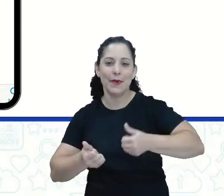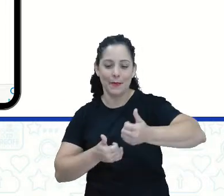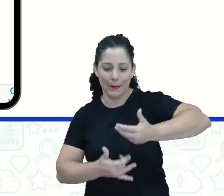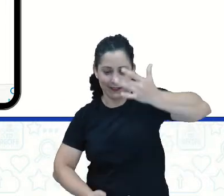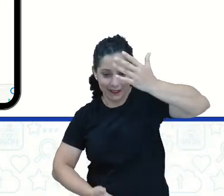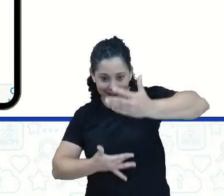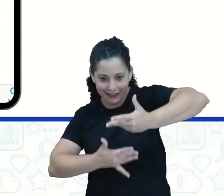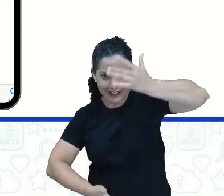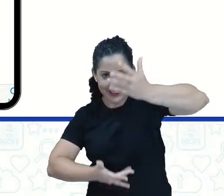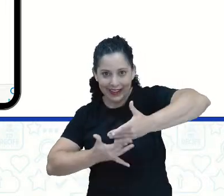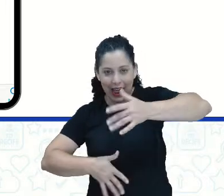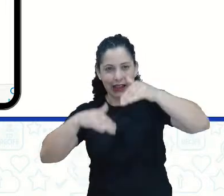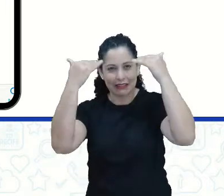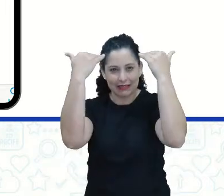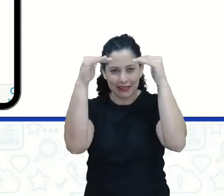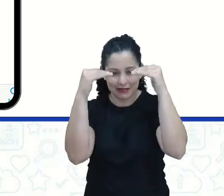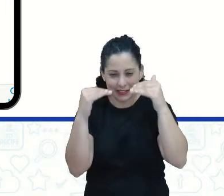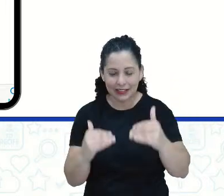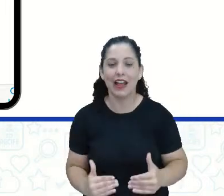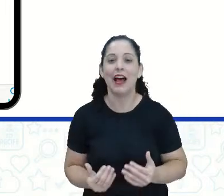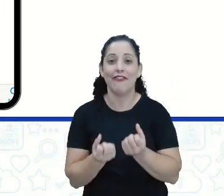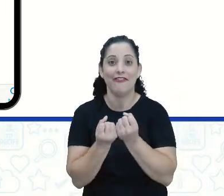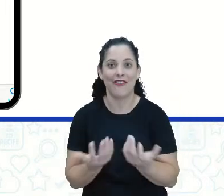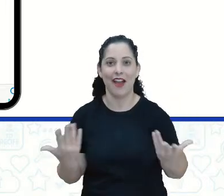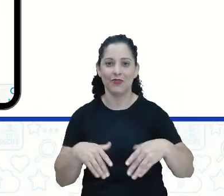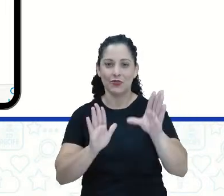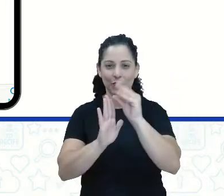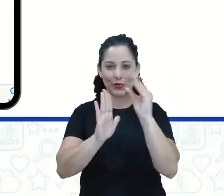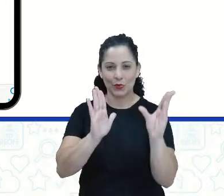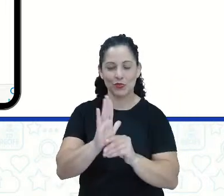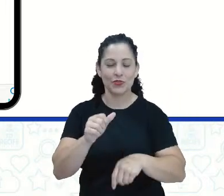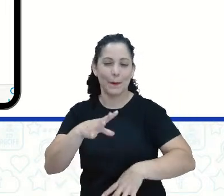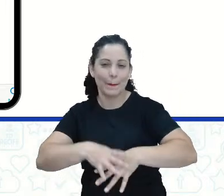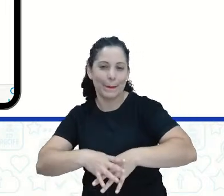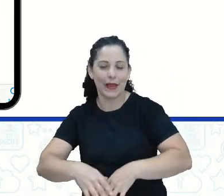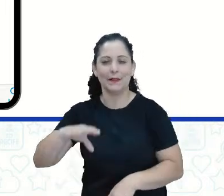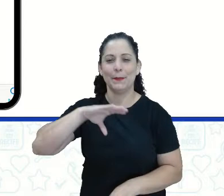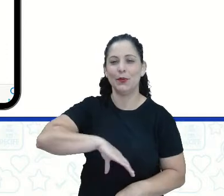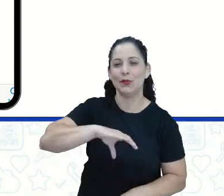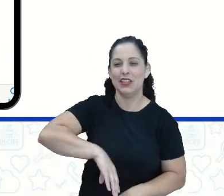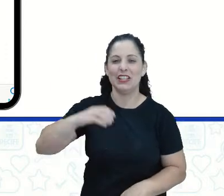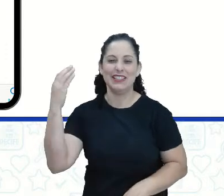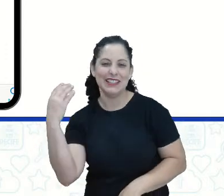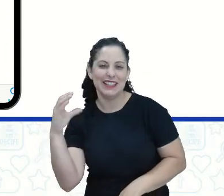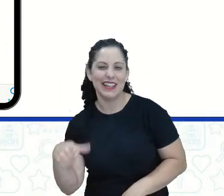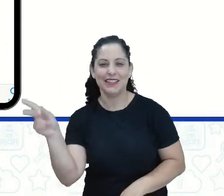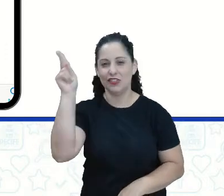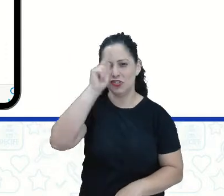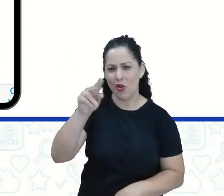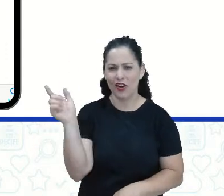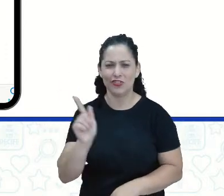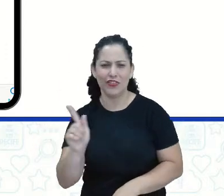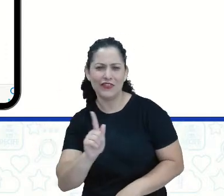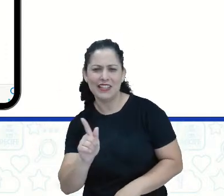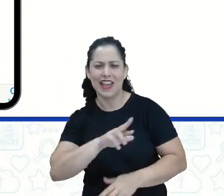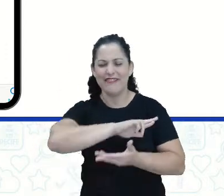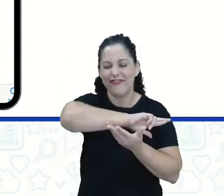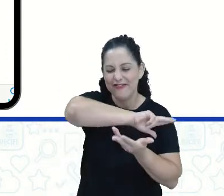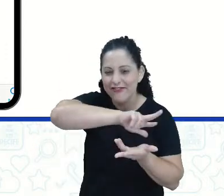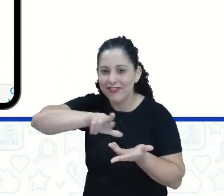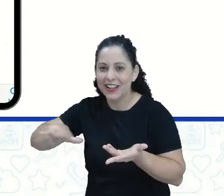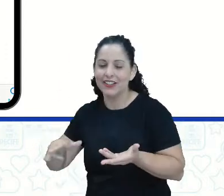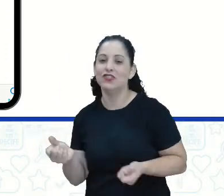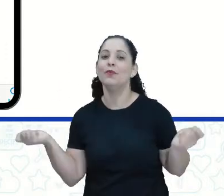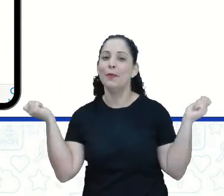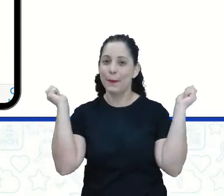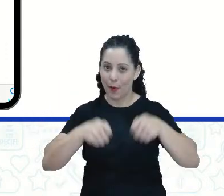uma playlist completa, cheio de conteúdo de matemática, de português, ciência, história, geografia. E você vai conseguir